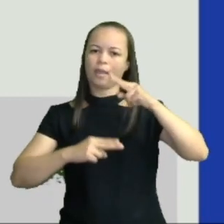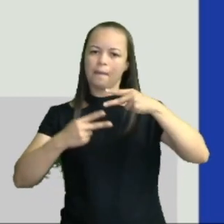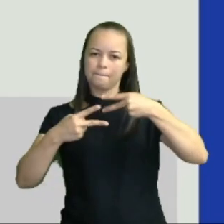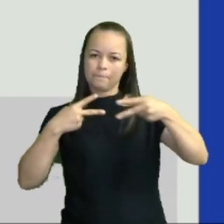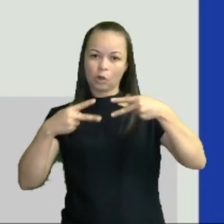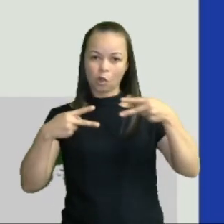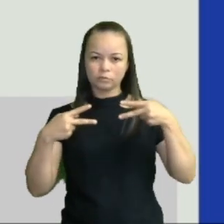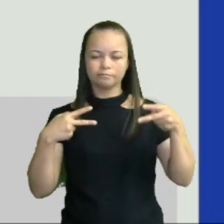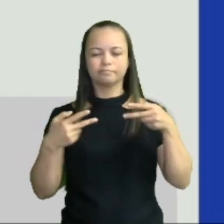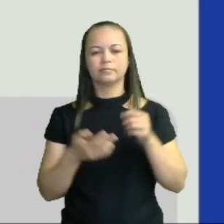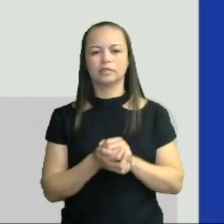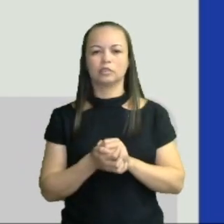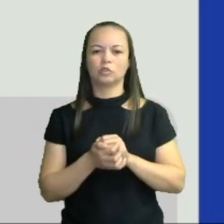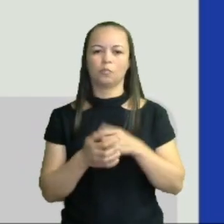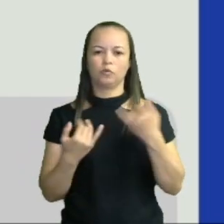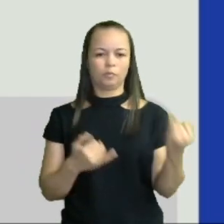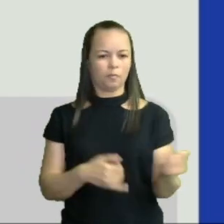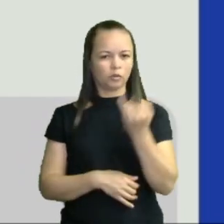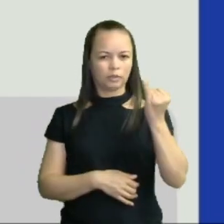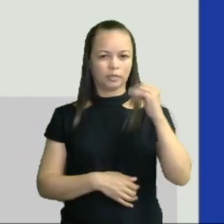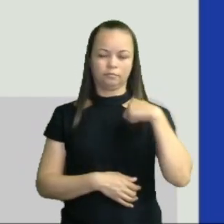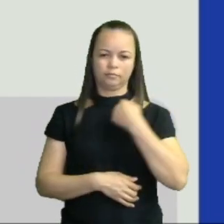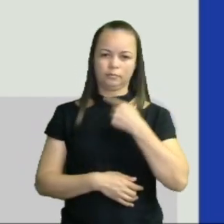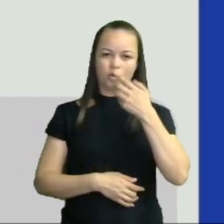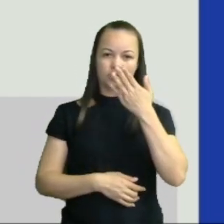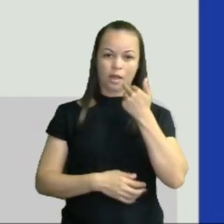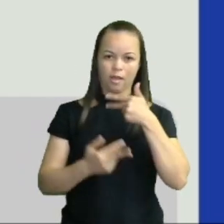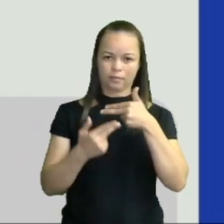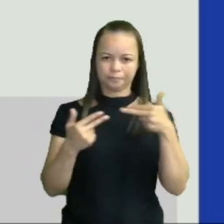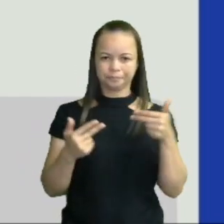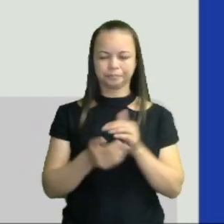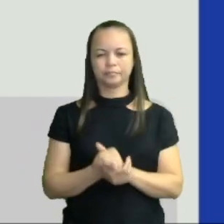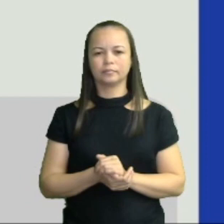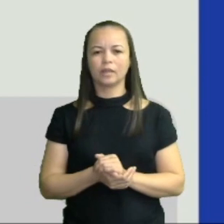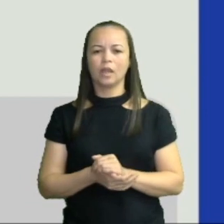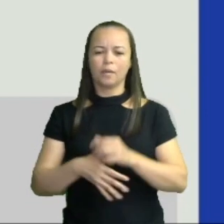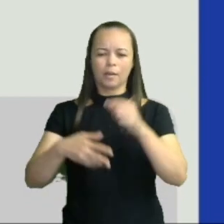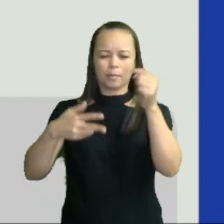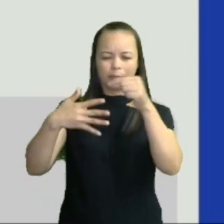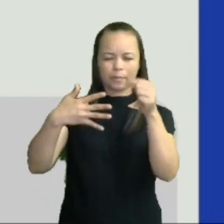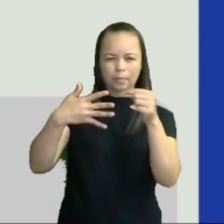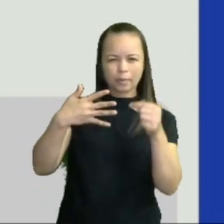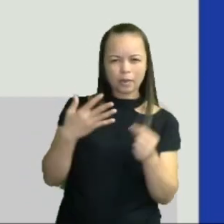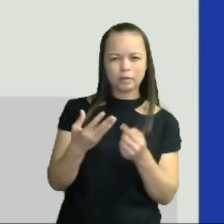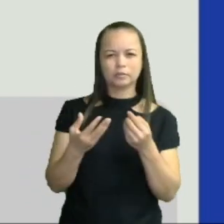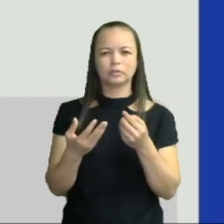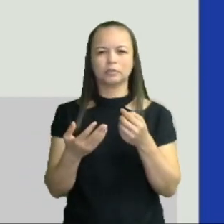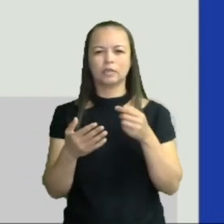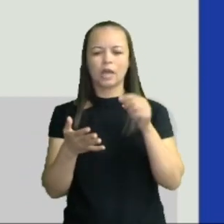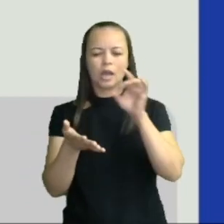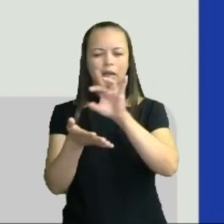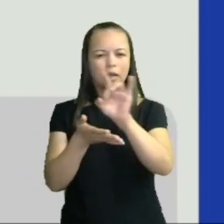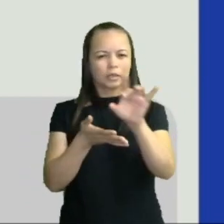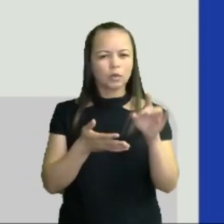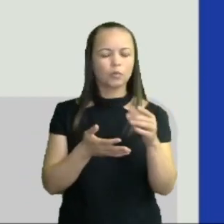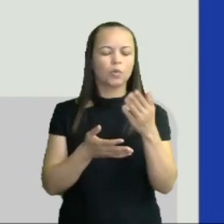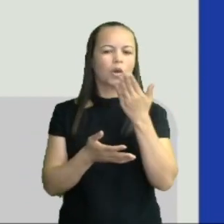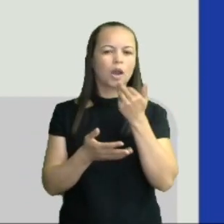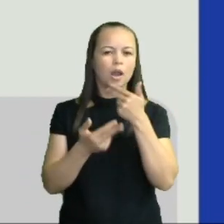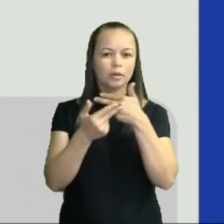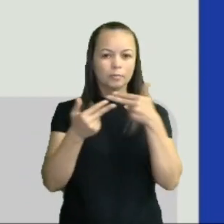nossa alimentação. É importante que cada um desses tipos de alimentos estejam em nossas